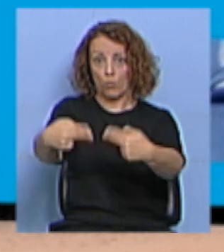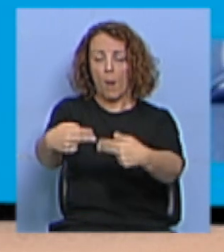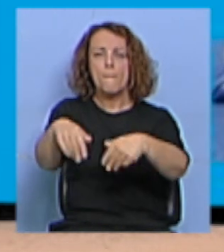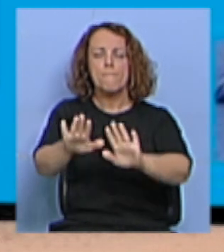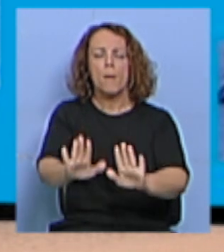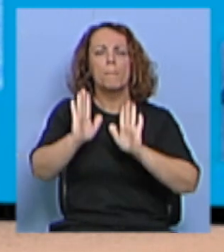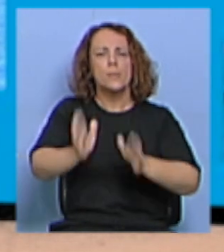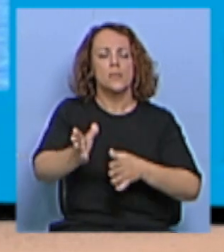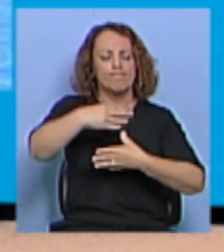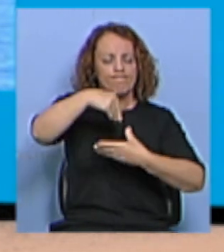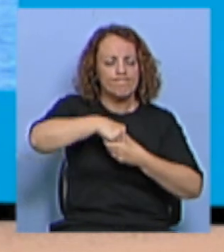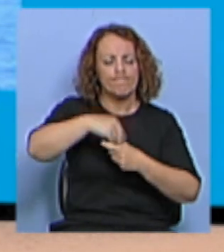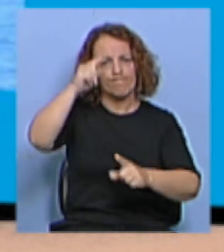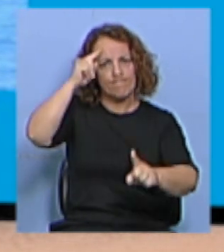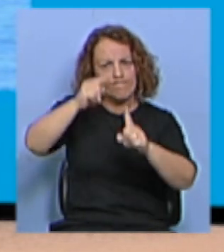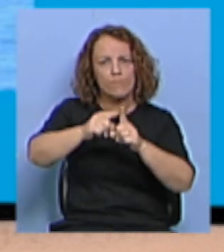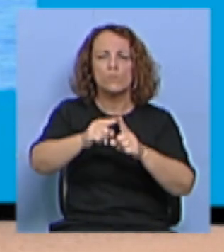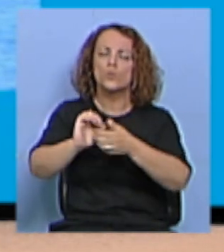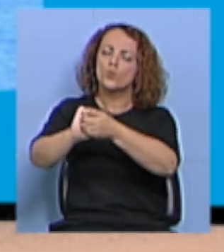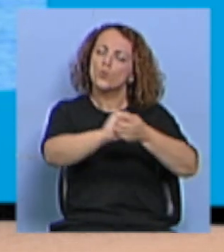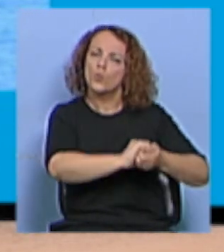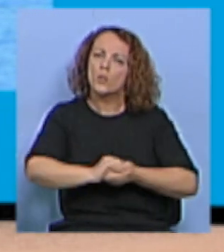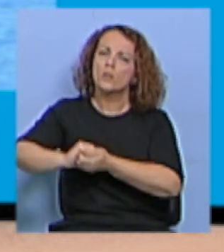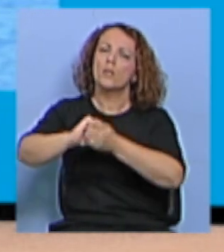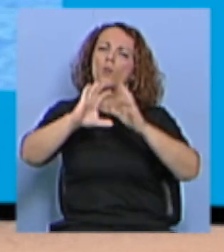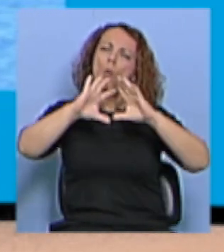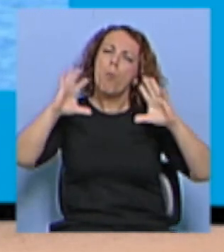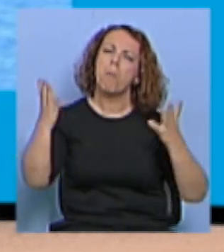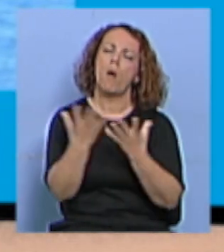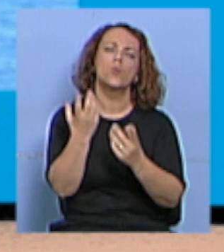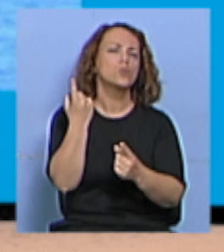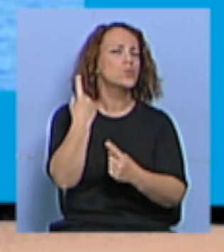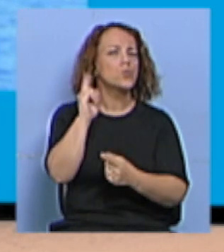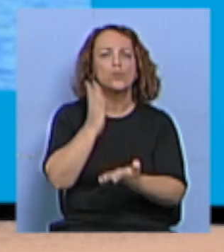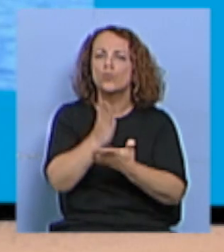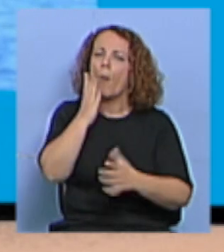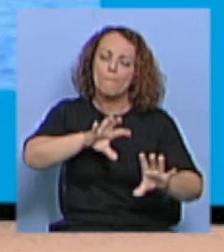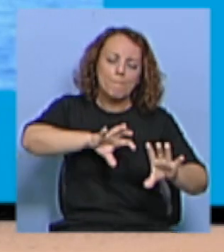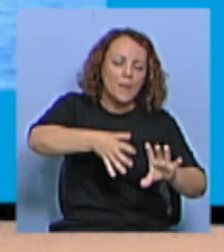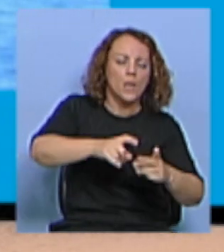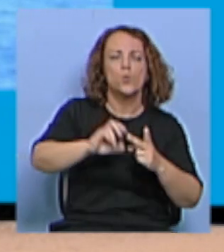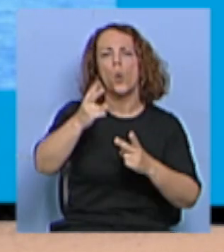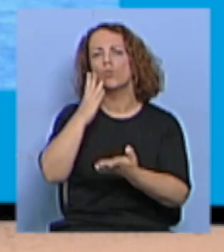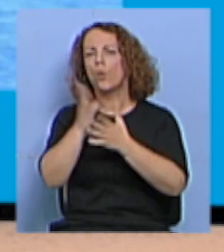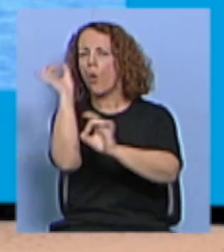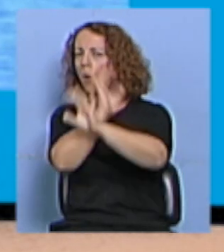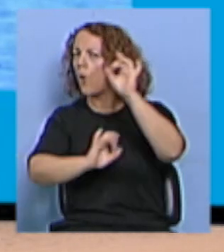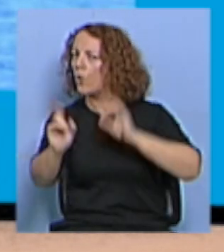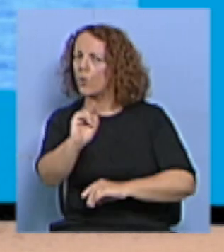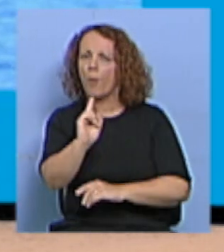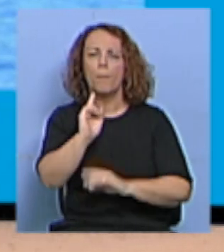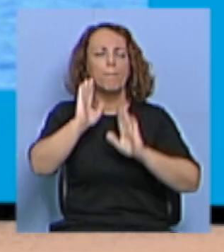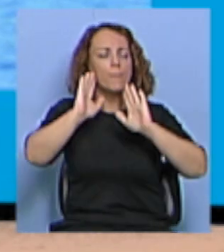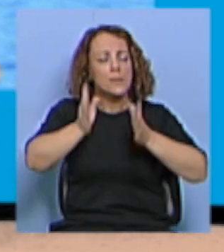uma lógica de solidariedade global, que vá para além de uma escala do país ou de uma escala europeia, porque já